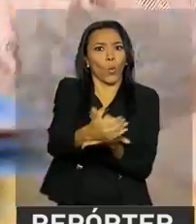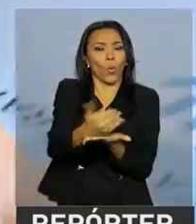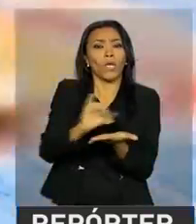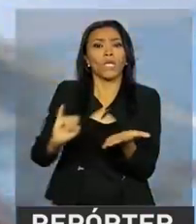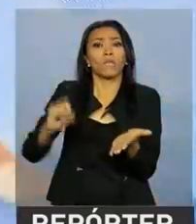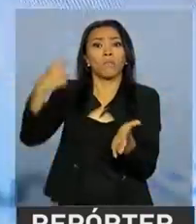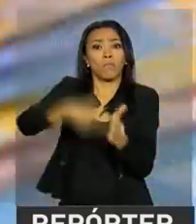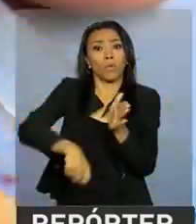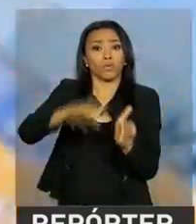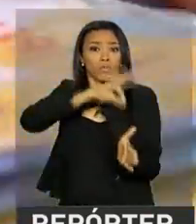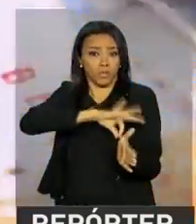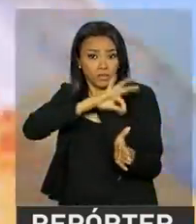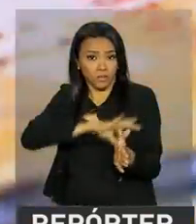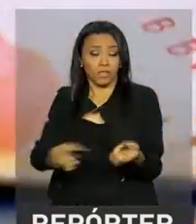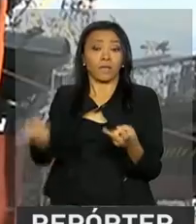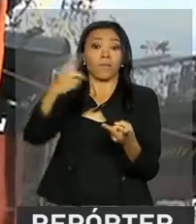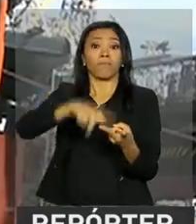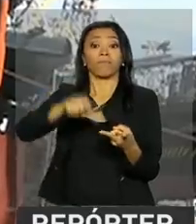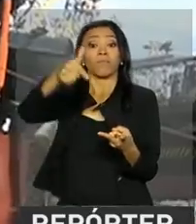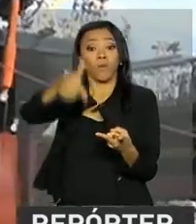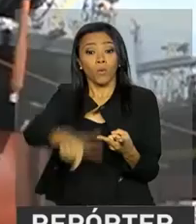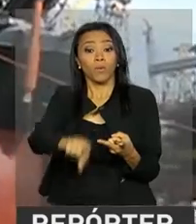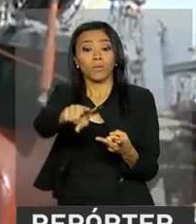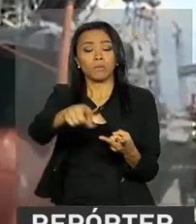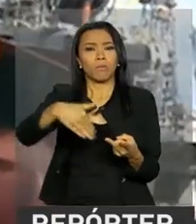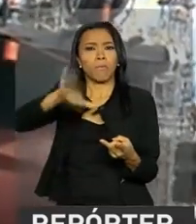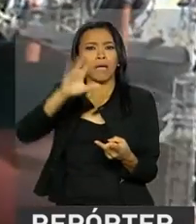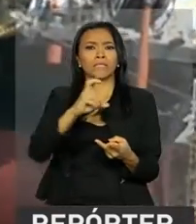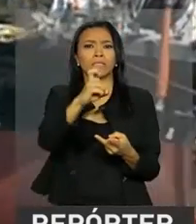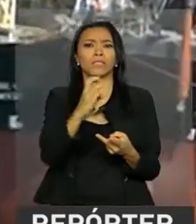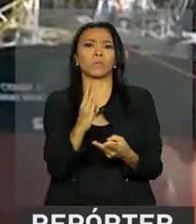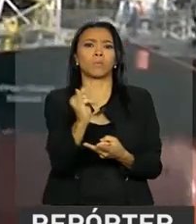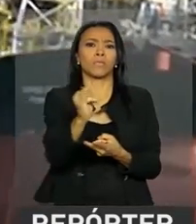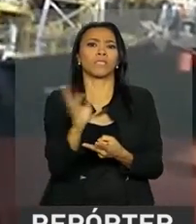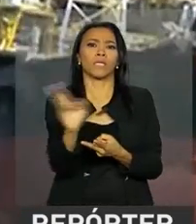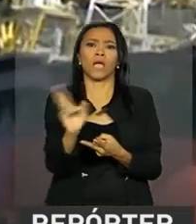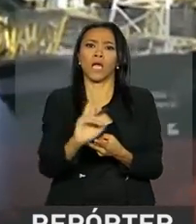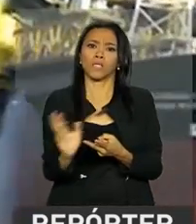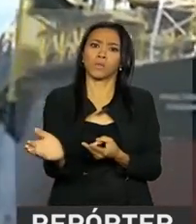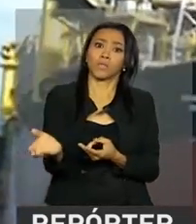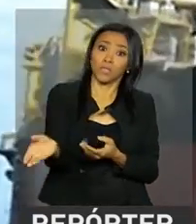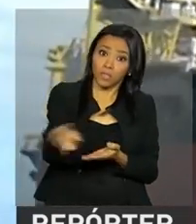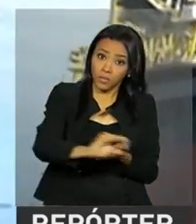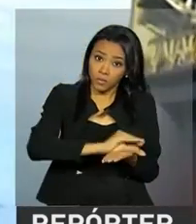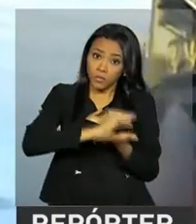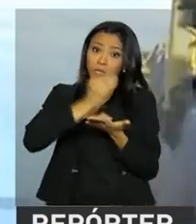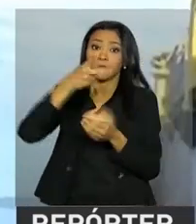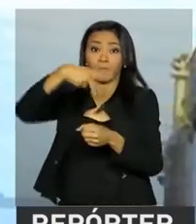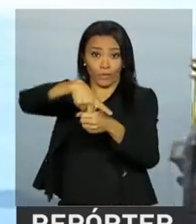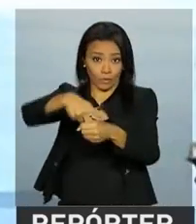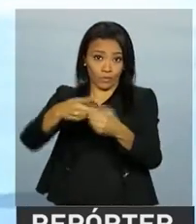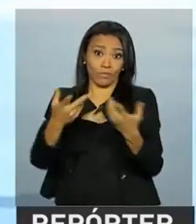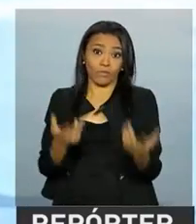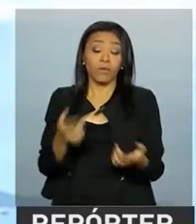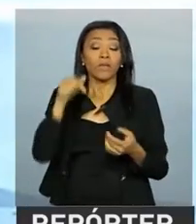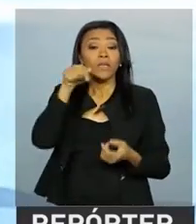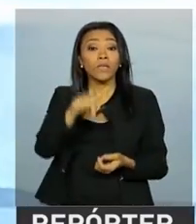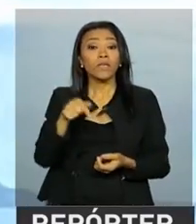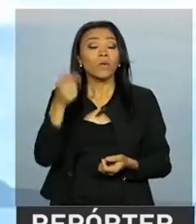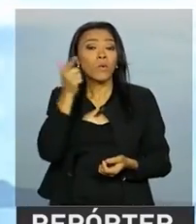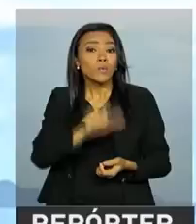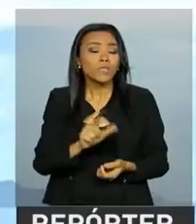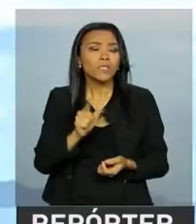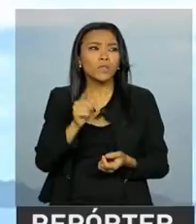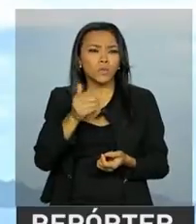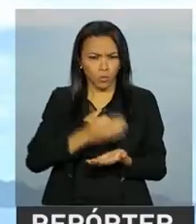imposto de renda e também a entrada de mais de 5 bilhões de reais em royalties do petróleo cujo preço atingiu